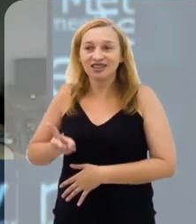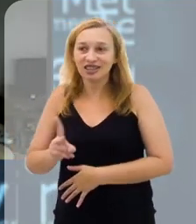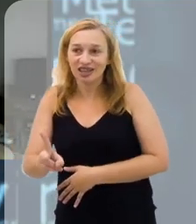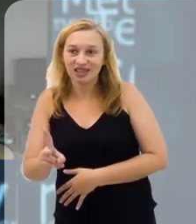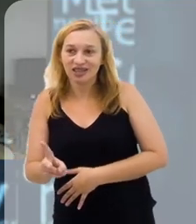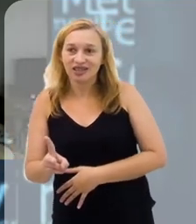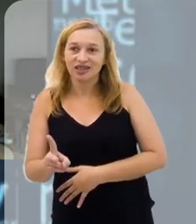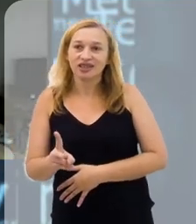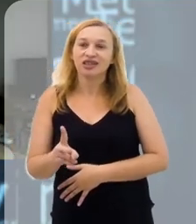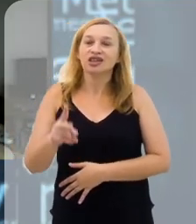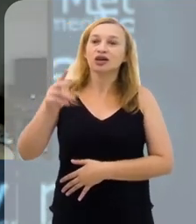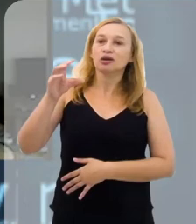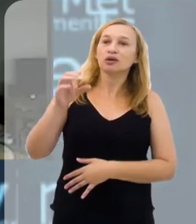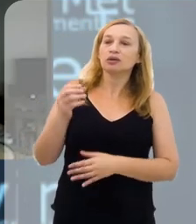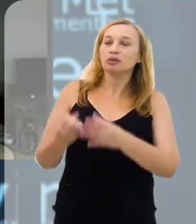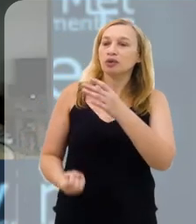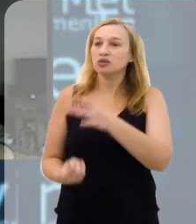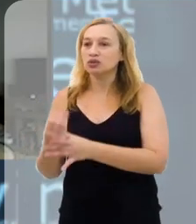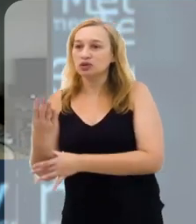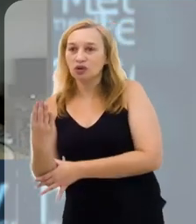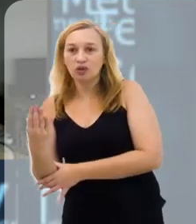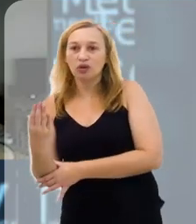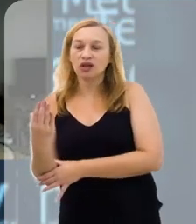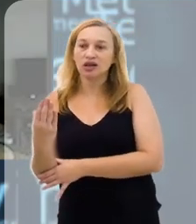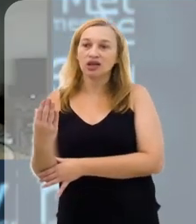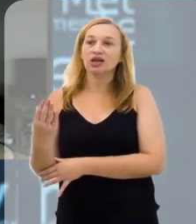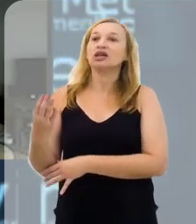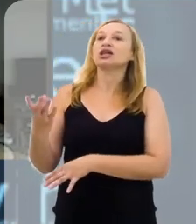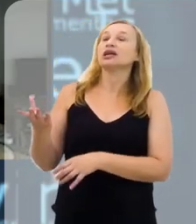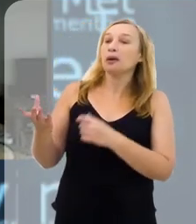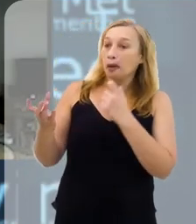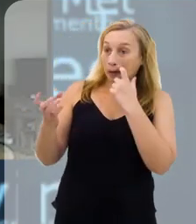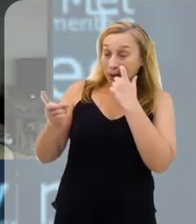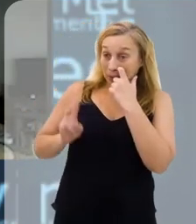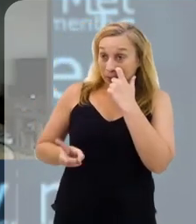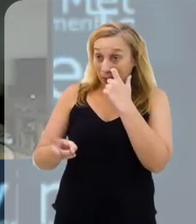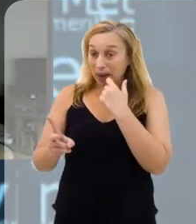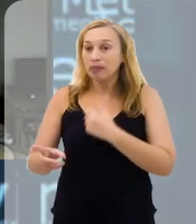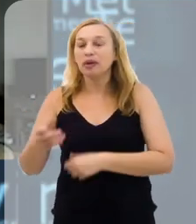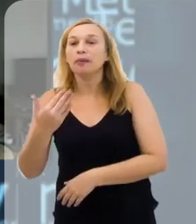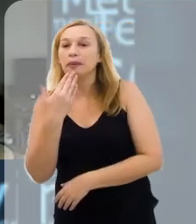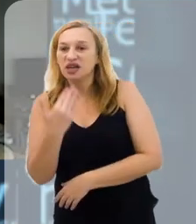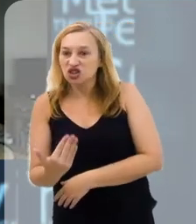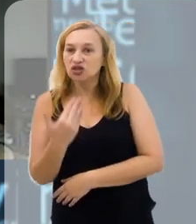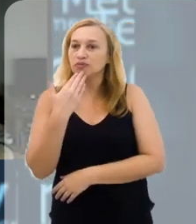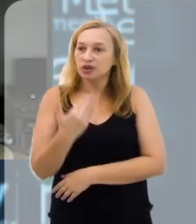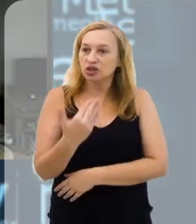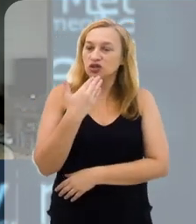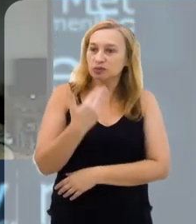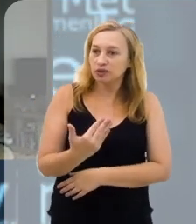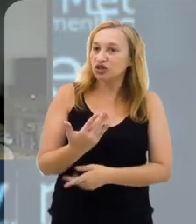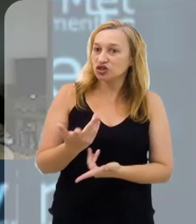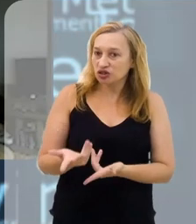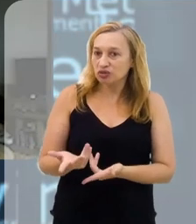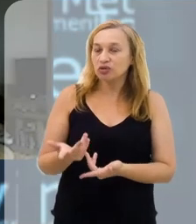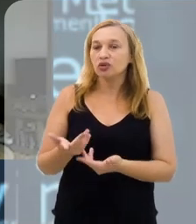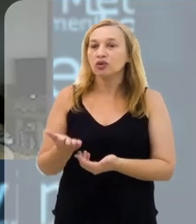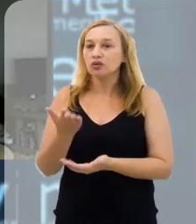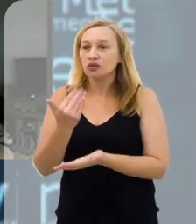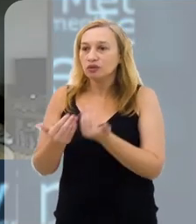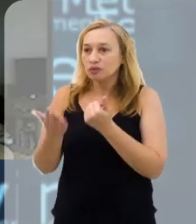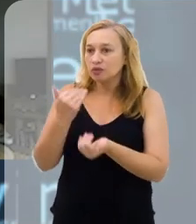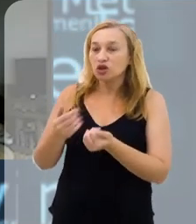produtor está toda hora colhendo, gente. O produtor ele colhe de manhã no sábado, de tarde chega pedido, ele colhe. No domingo, o dia inteiro, dia